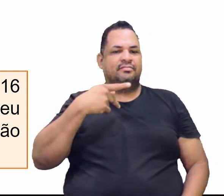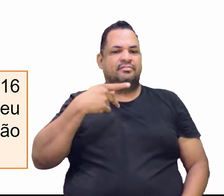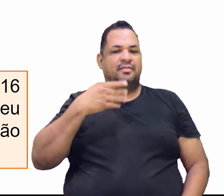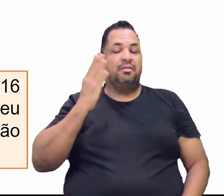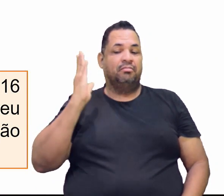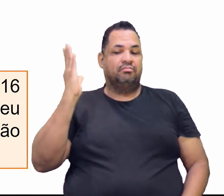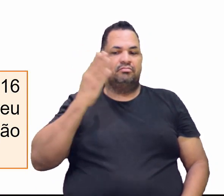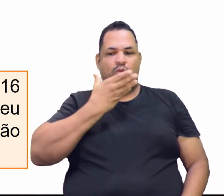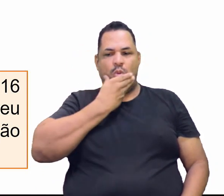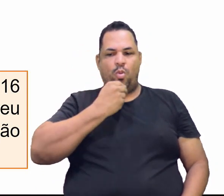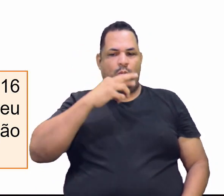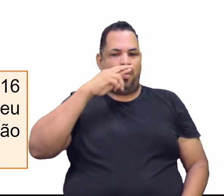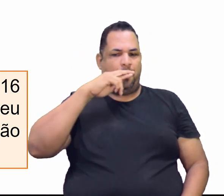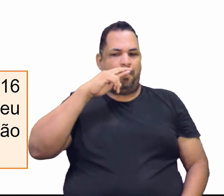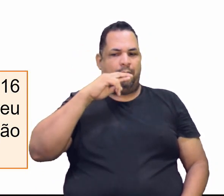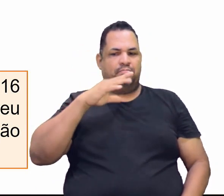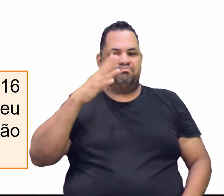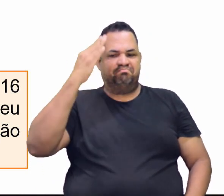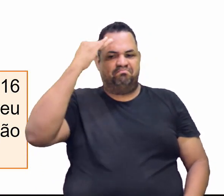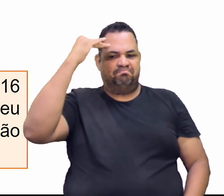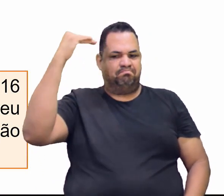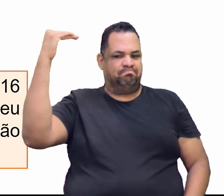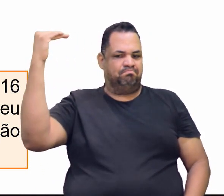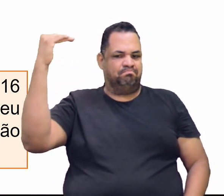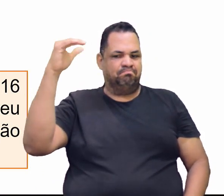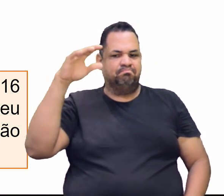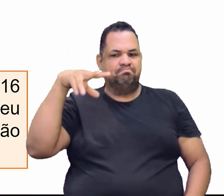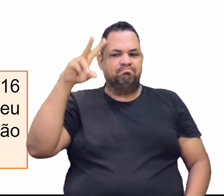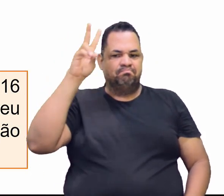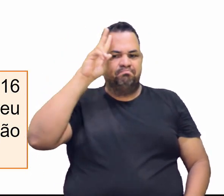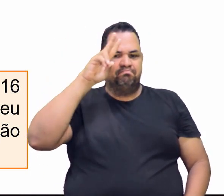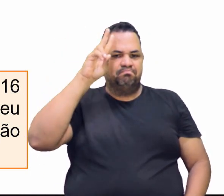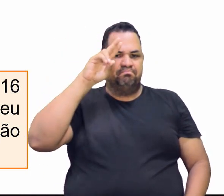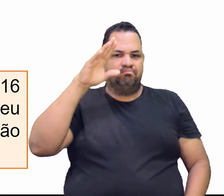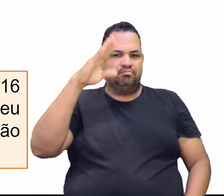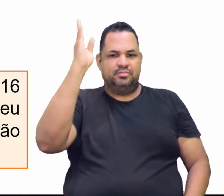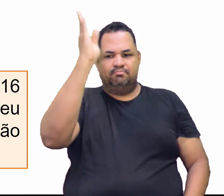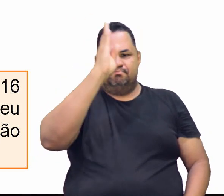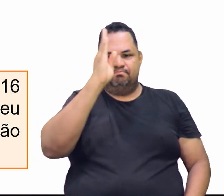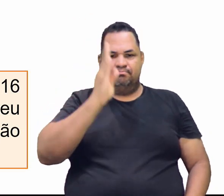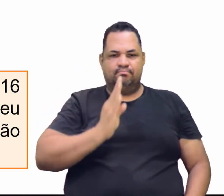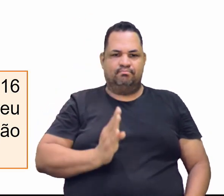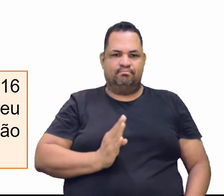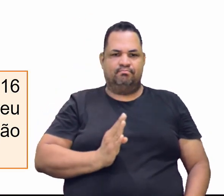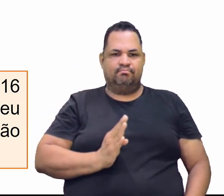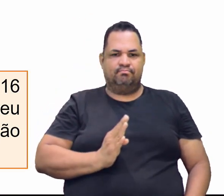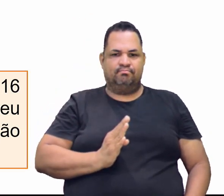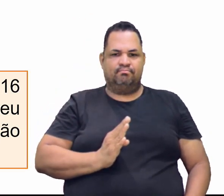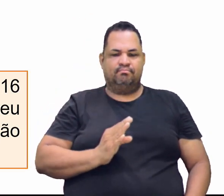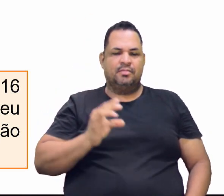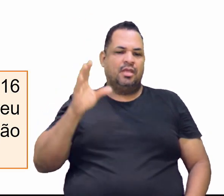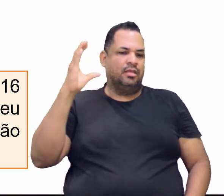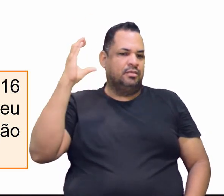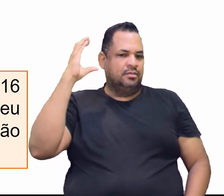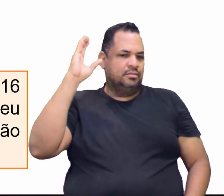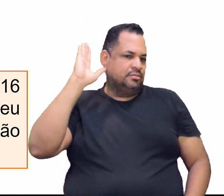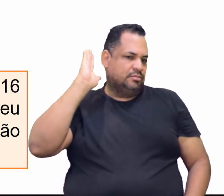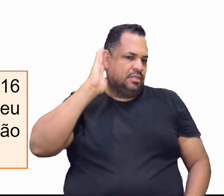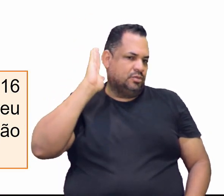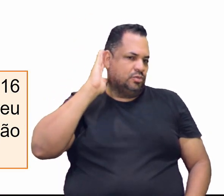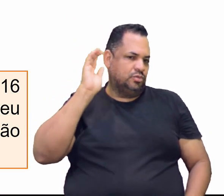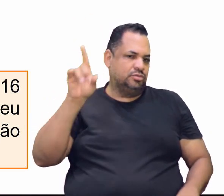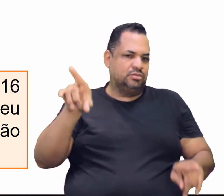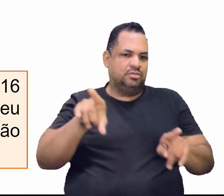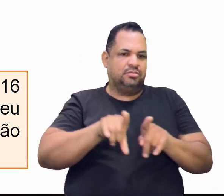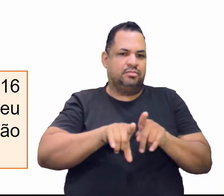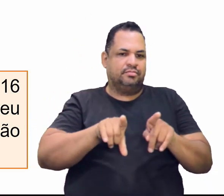sobre Rondon, grande personagem da nossa história, do Brasil, de Mato Grosso e de